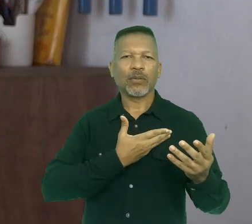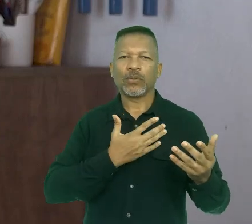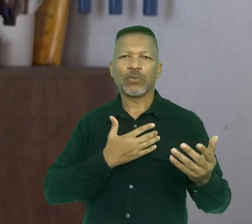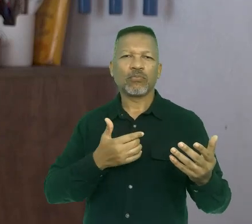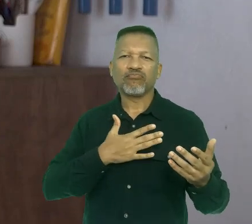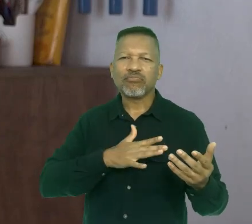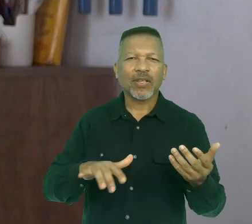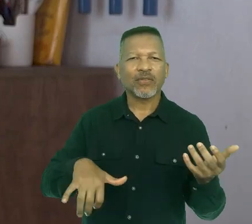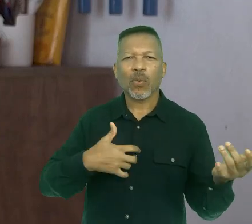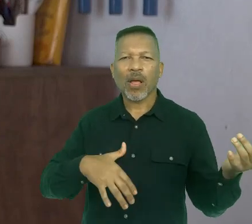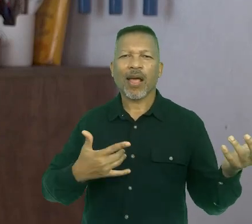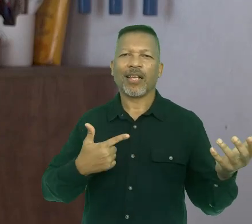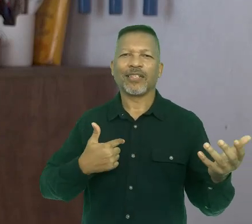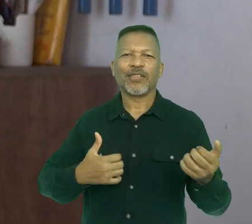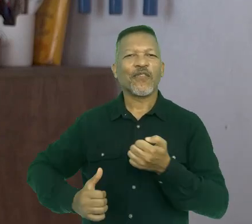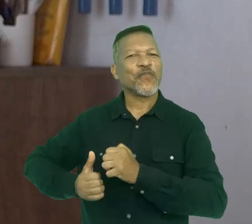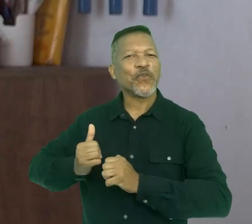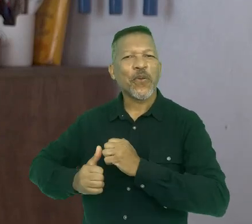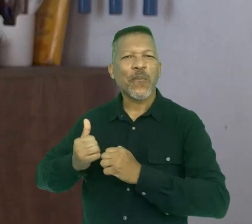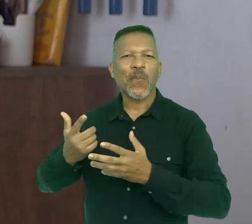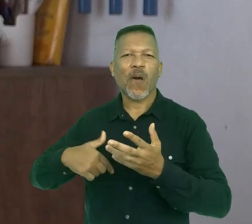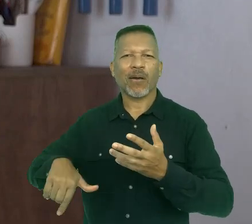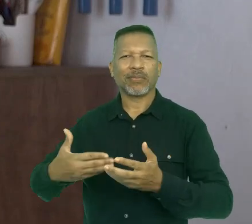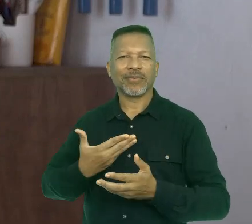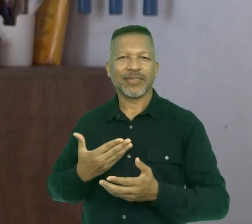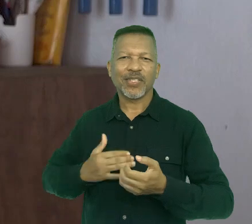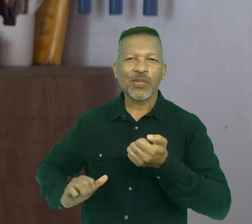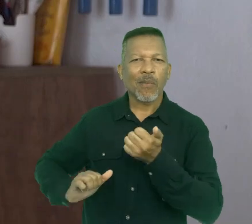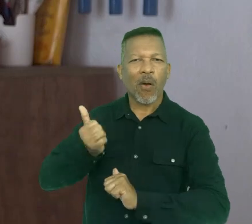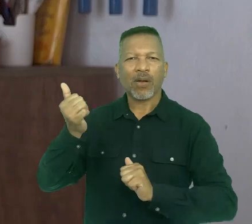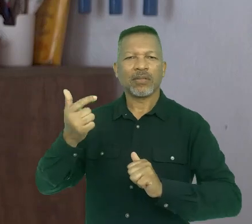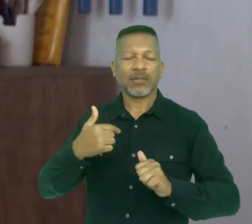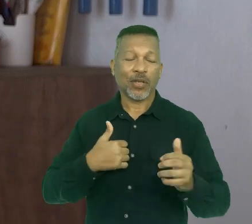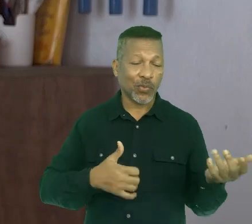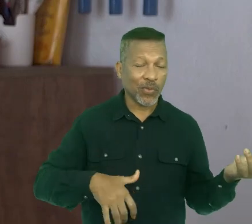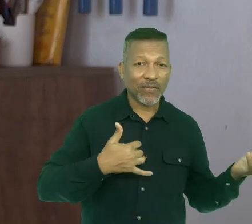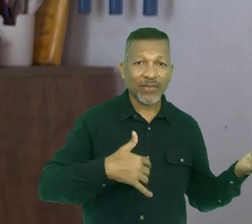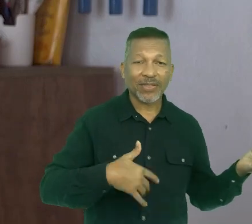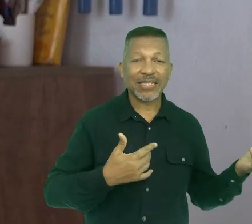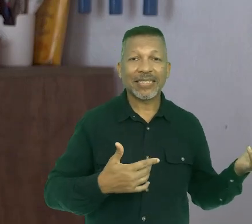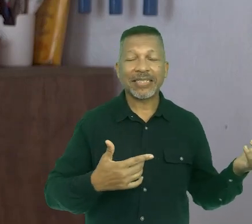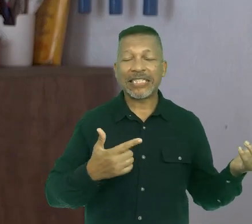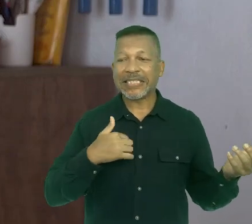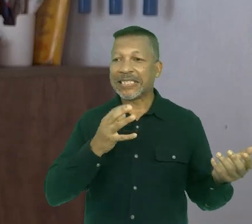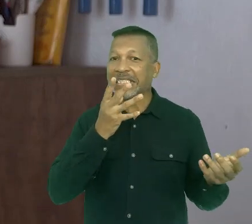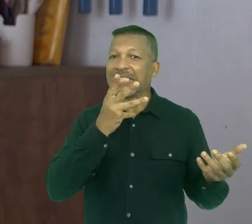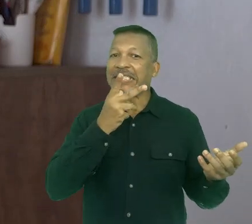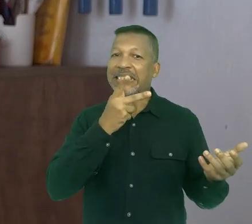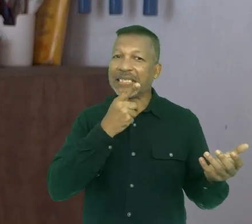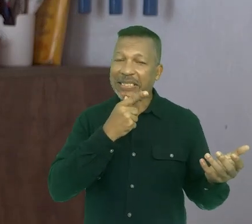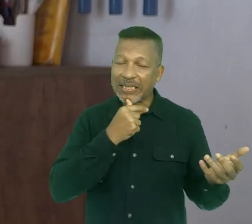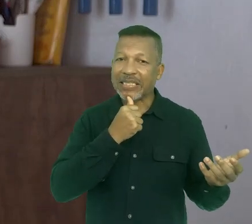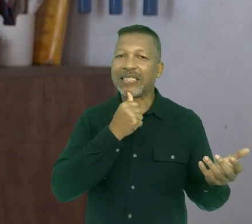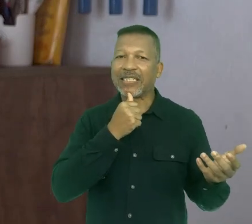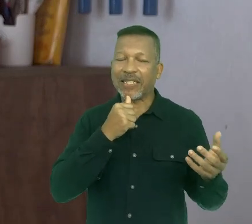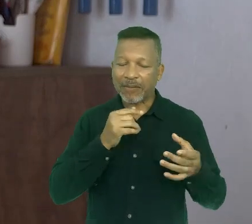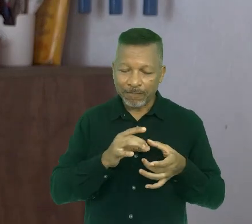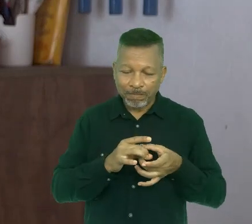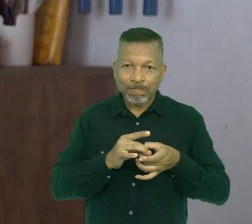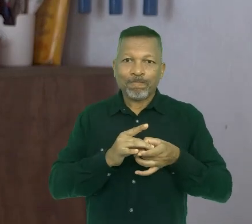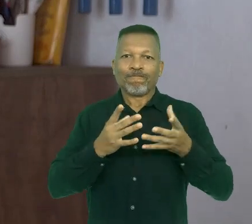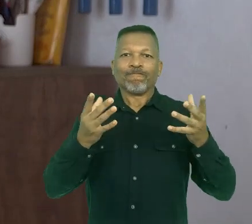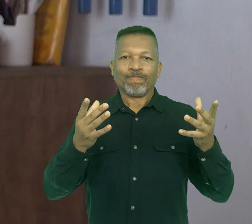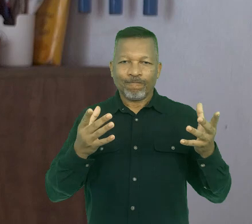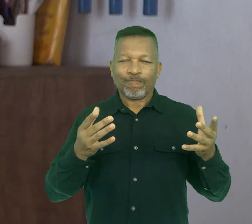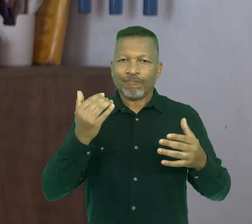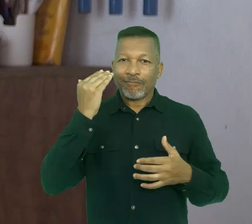Meus amigos gostavam de jogar futebol, meus amigos gostavam de praticar esporte, eu gostava de tocar violão. Eu fiquei meio assim, eu demorei a conseguir me